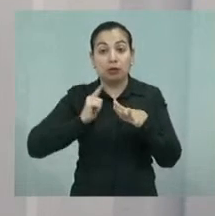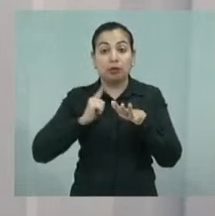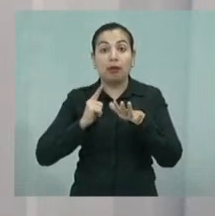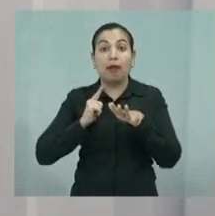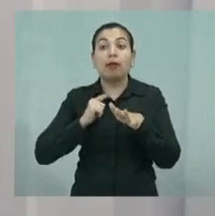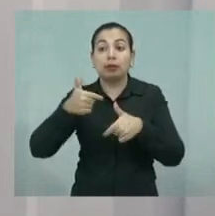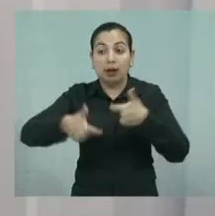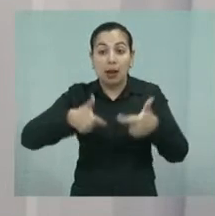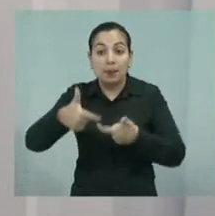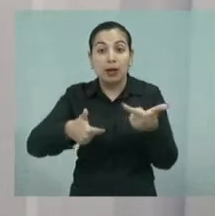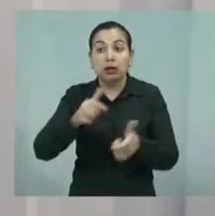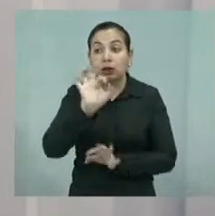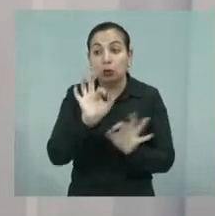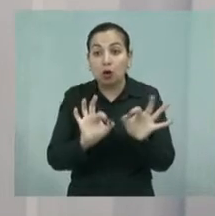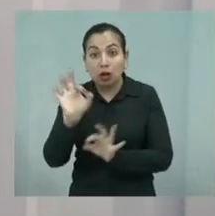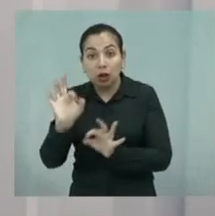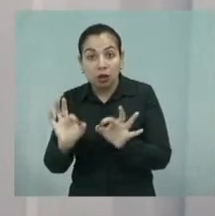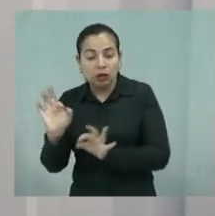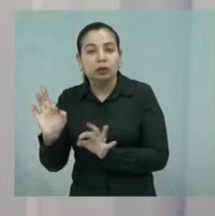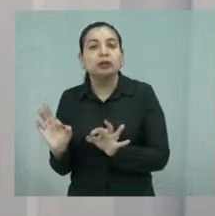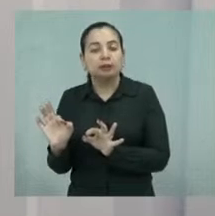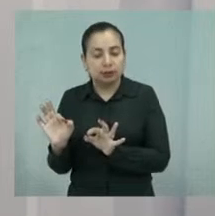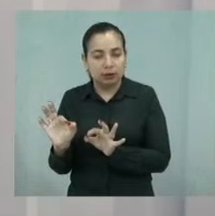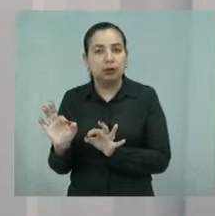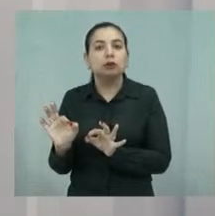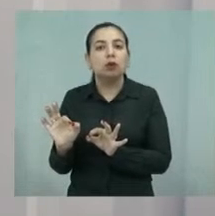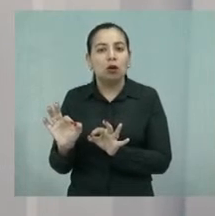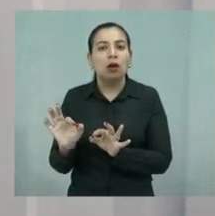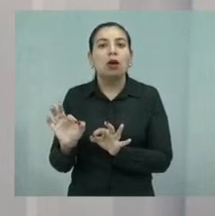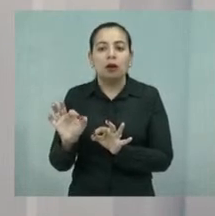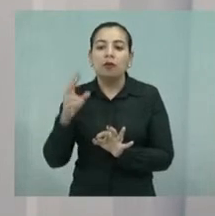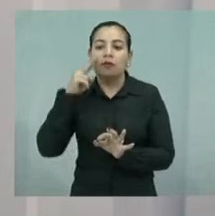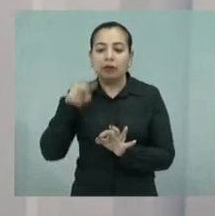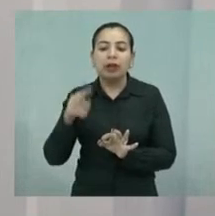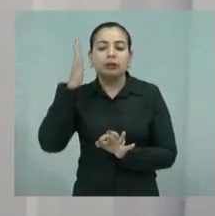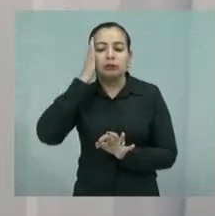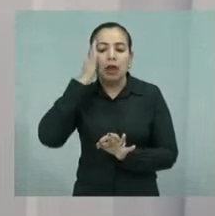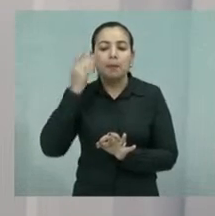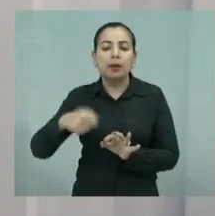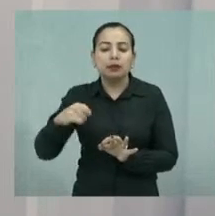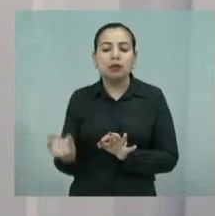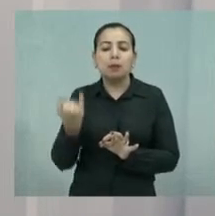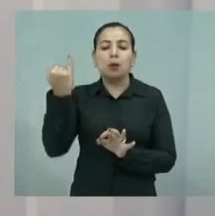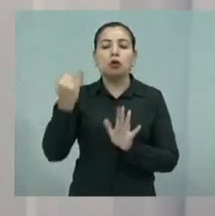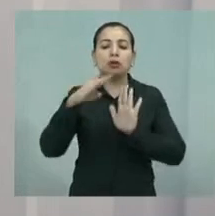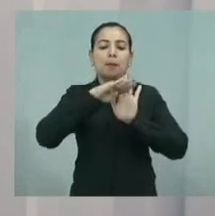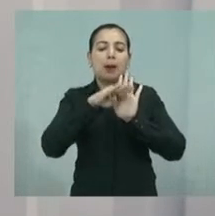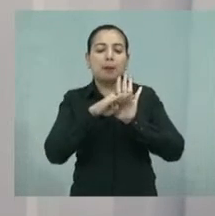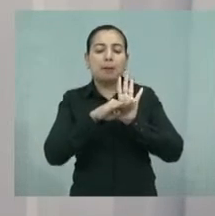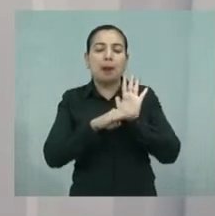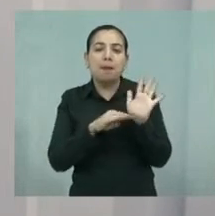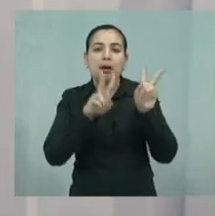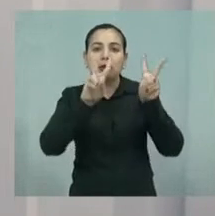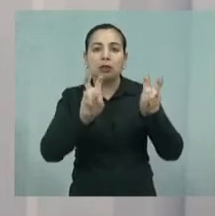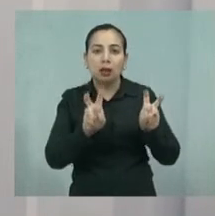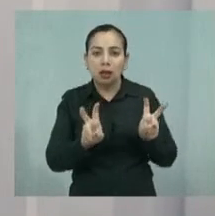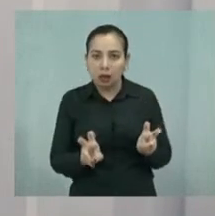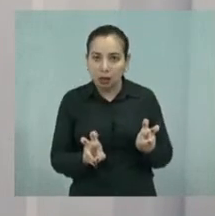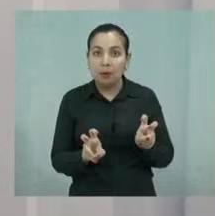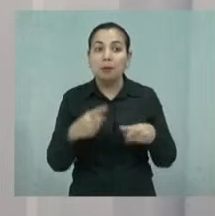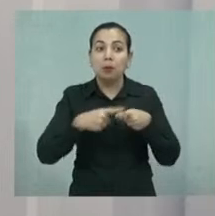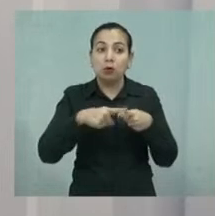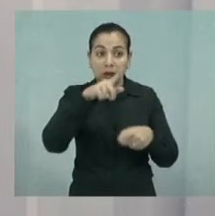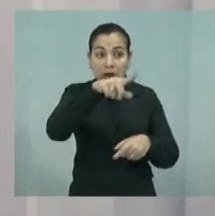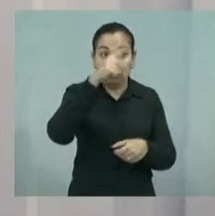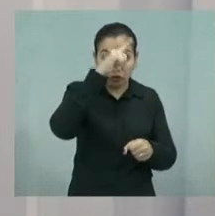trás de toda essa preparação, demonstra essa preocupação com relação a que o gestor esteja cada